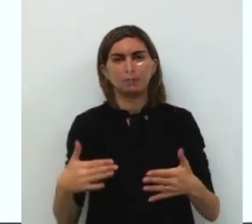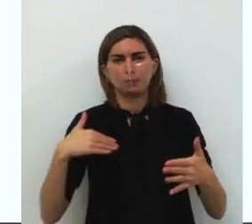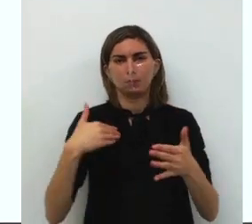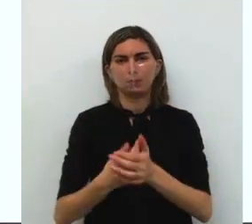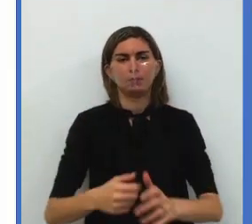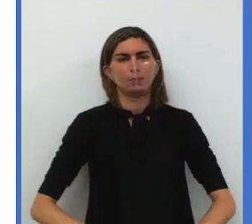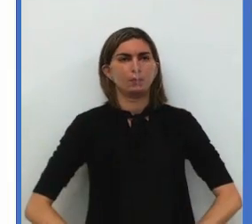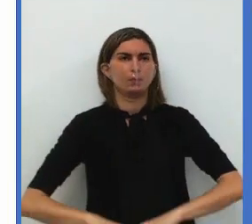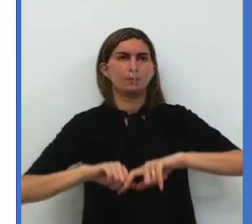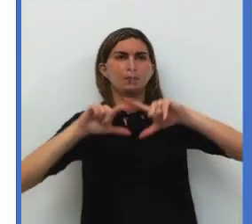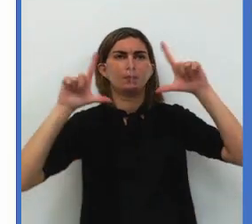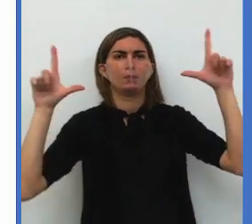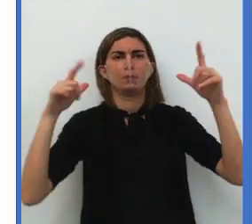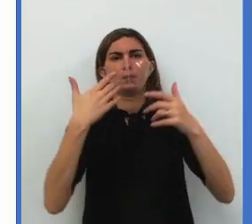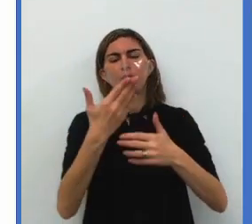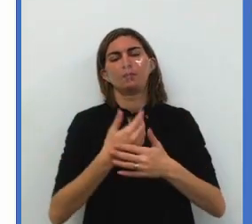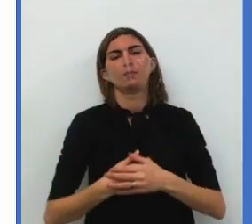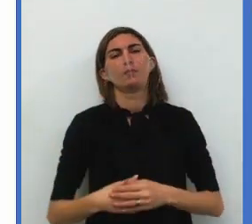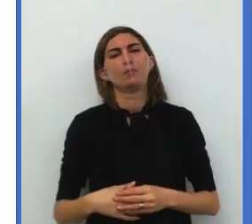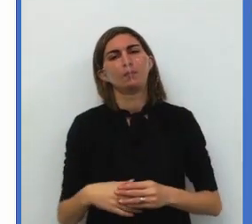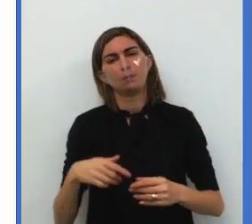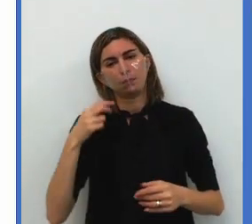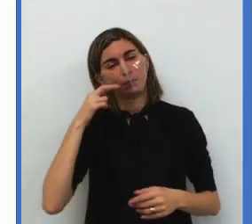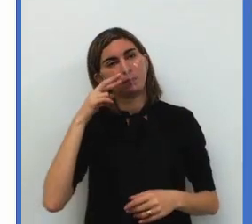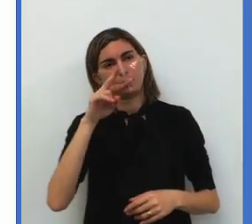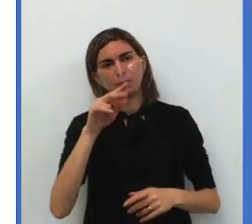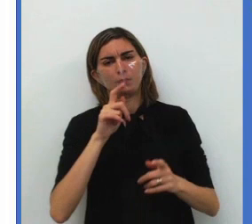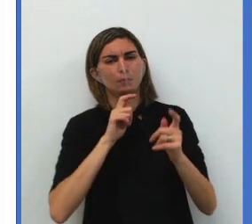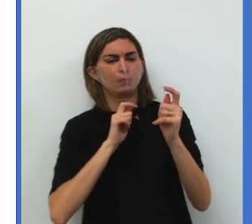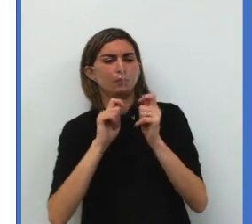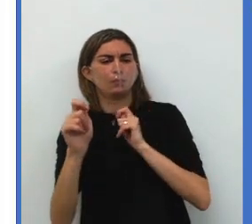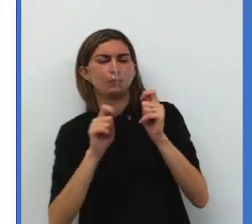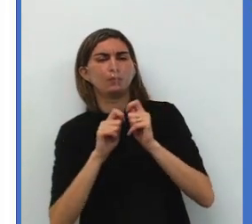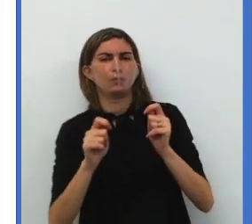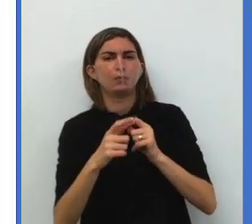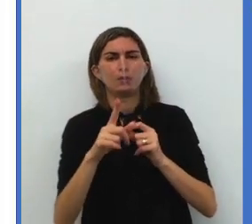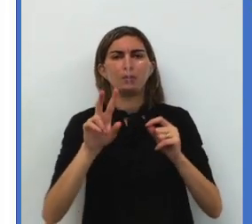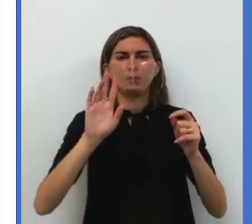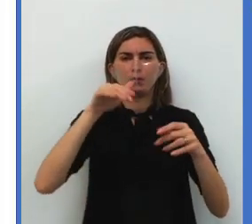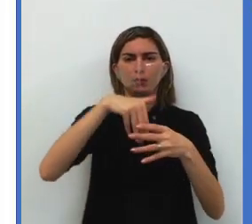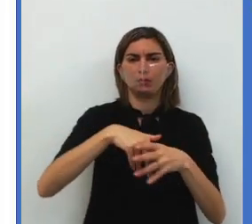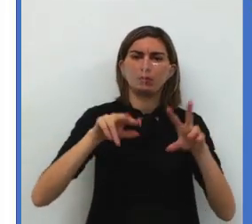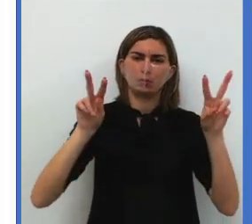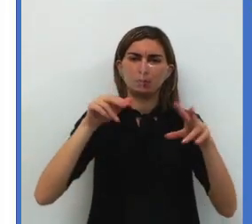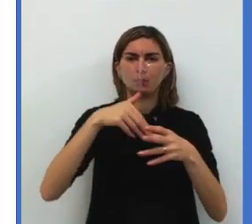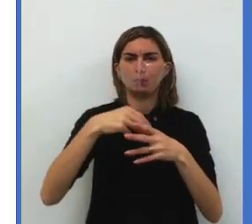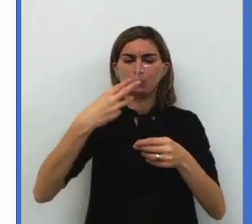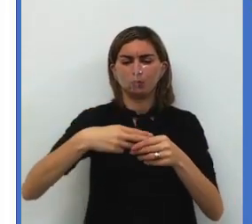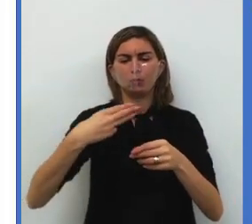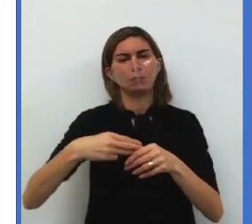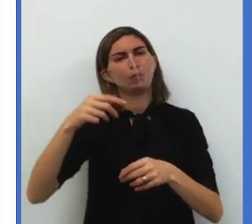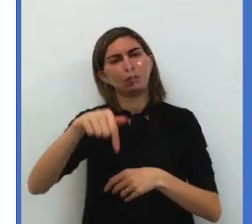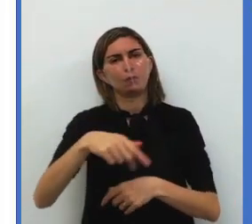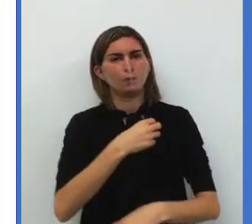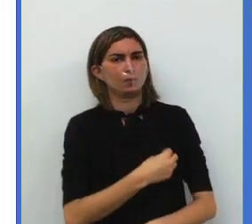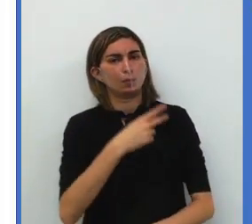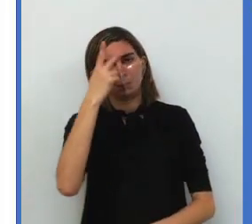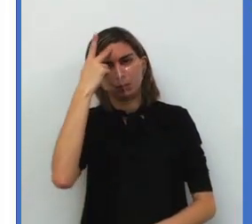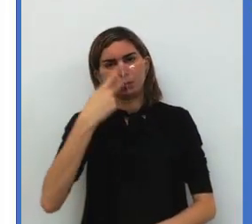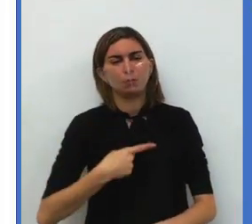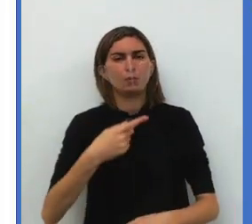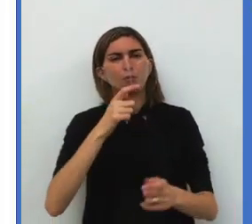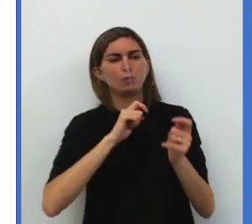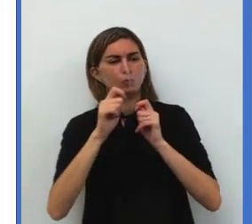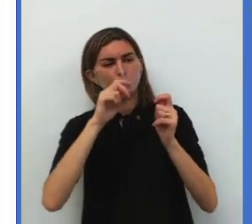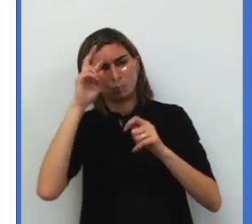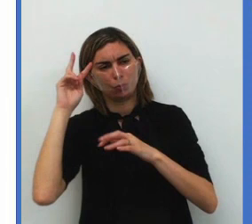essa próxima ilustração. Veja, entrevista a um candidato às eleições municipais desse ano. Perguntamos sobre sua vida pessoal,